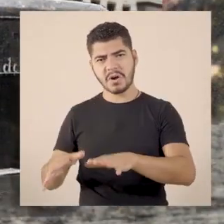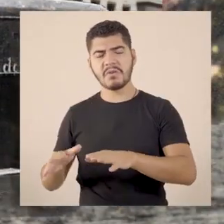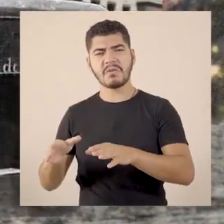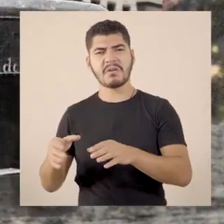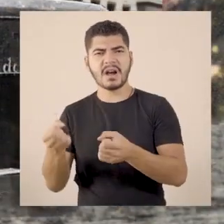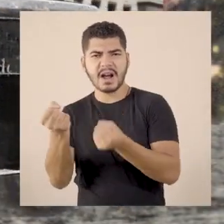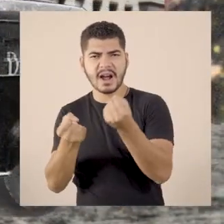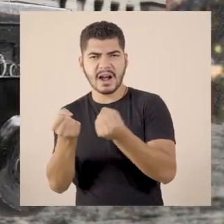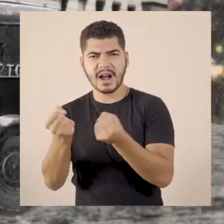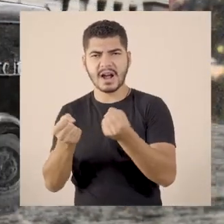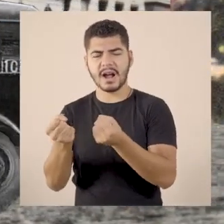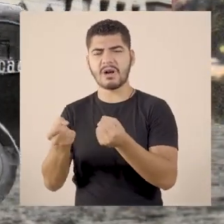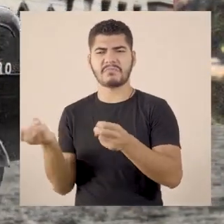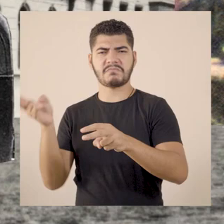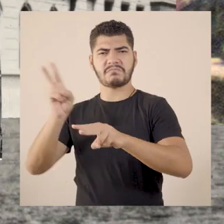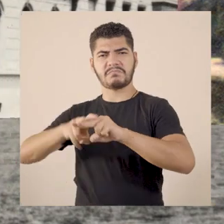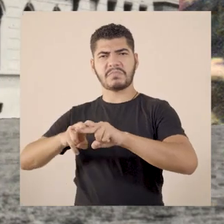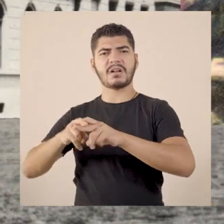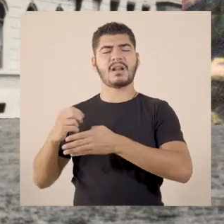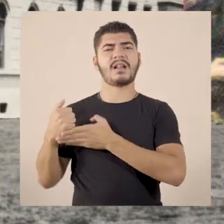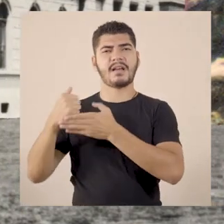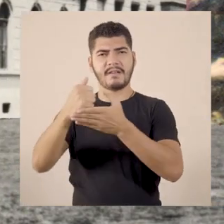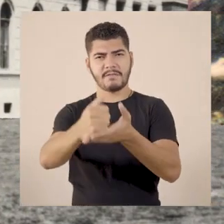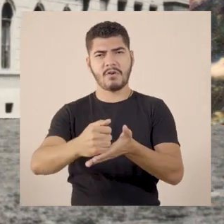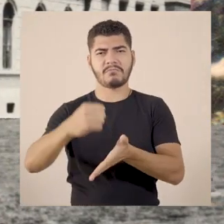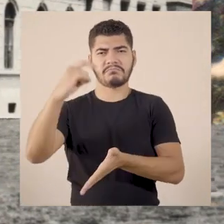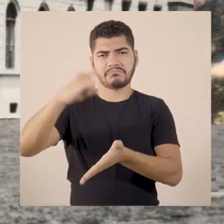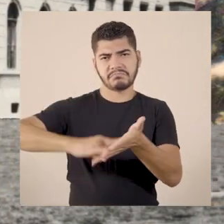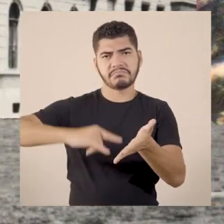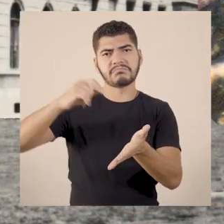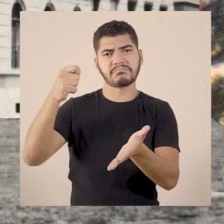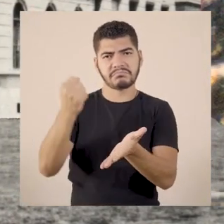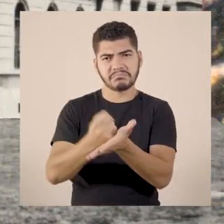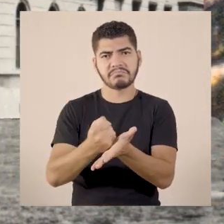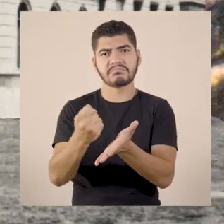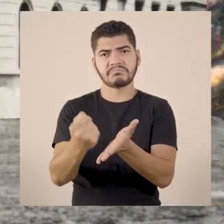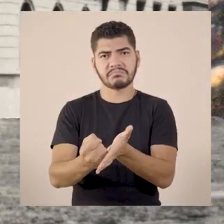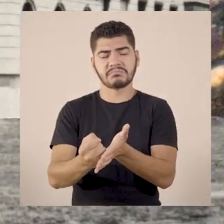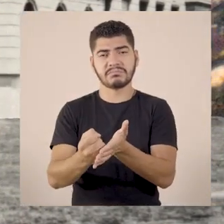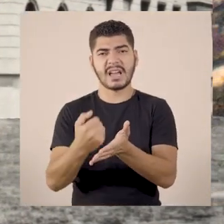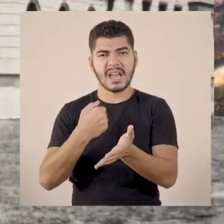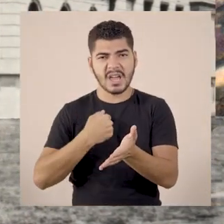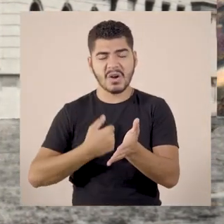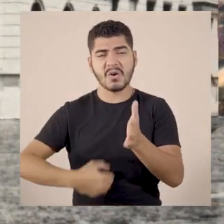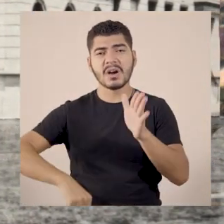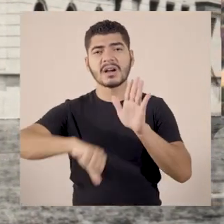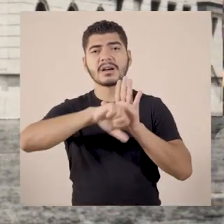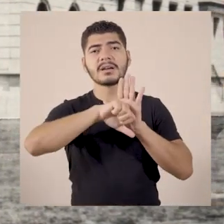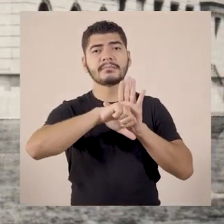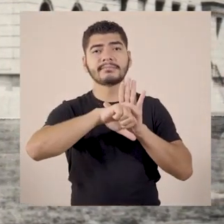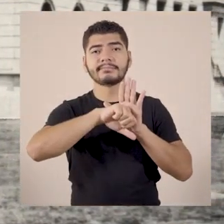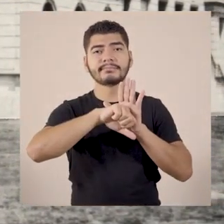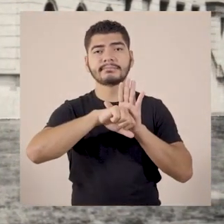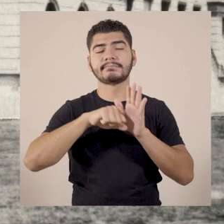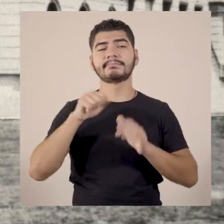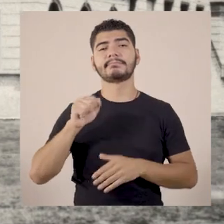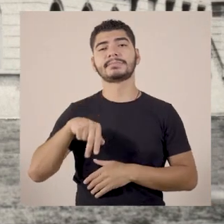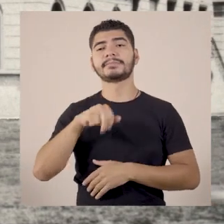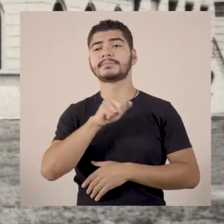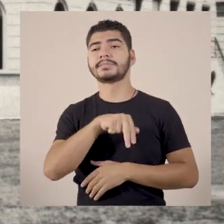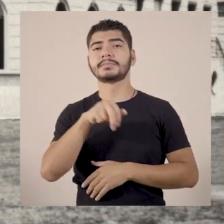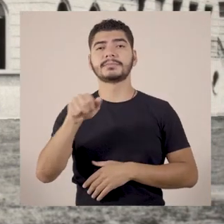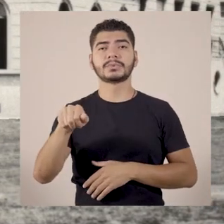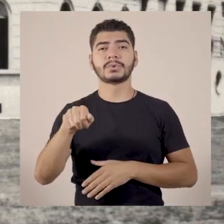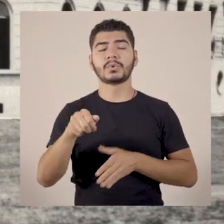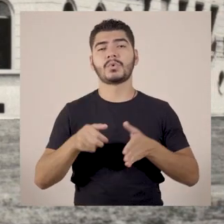porta-malas de uma viatura e me levaram para fichamento. O meu crime? Caminhar